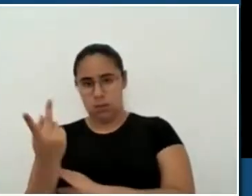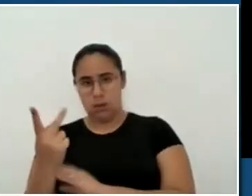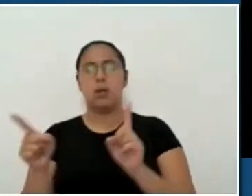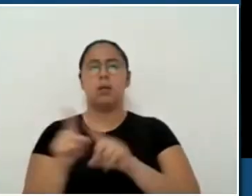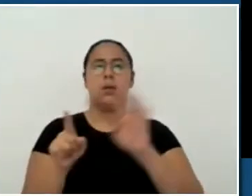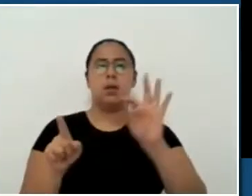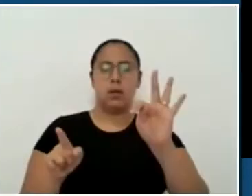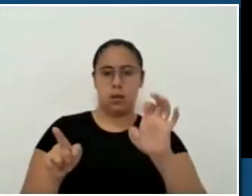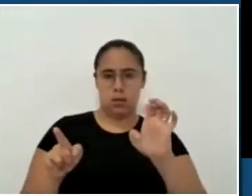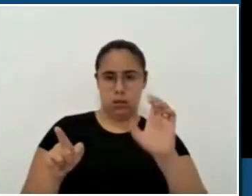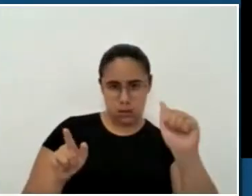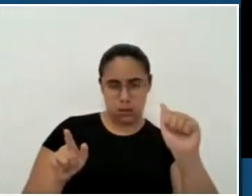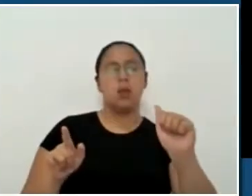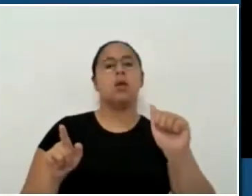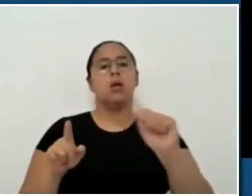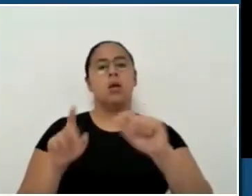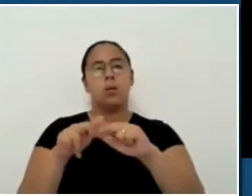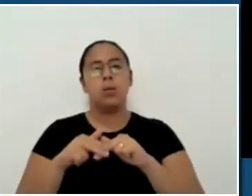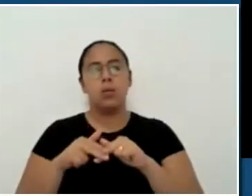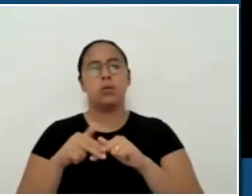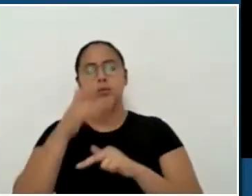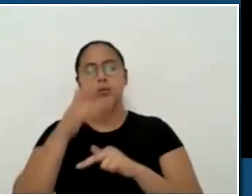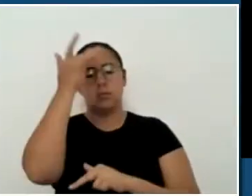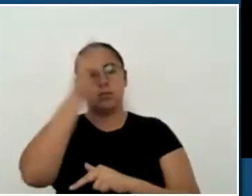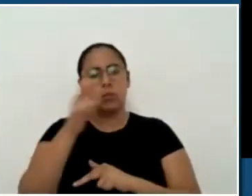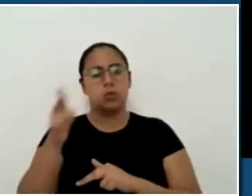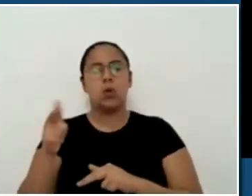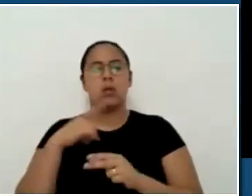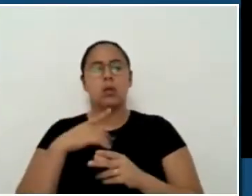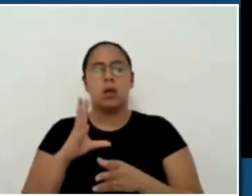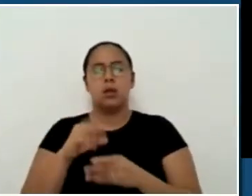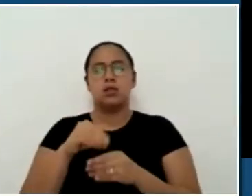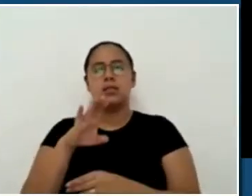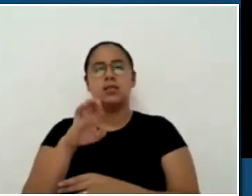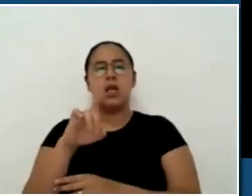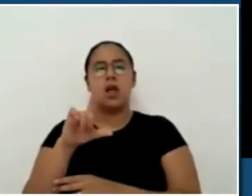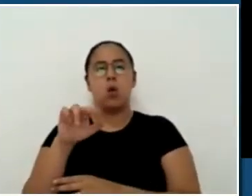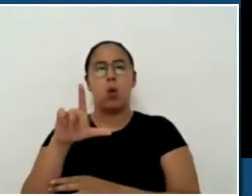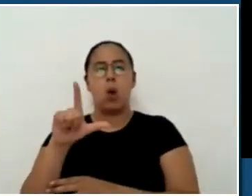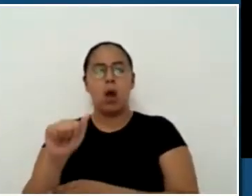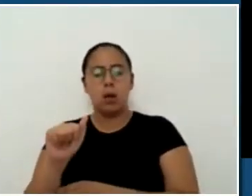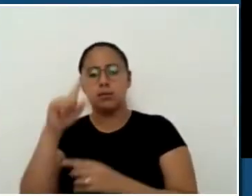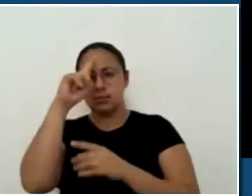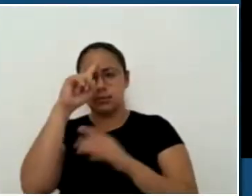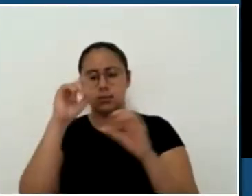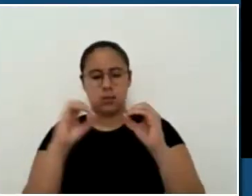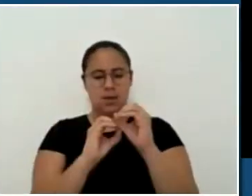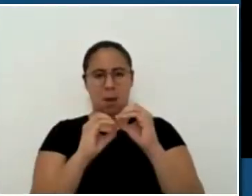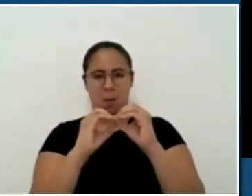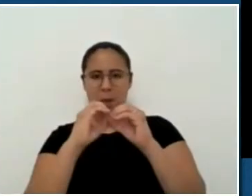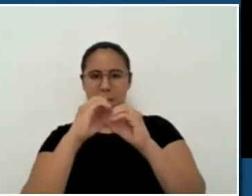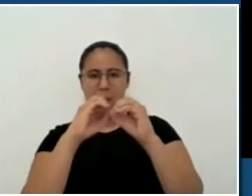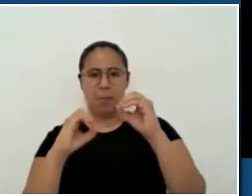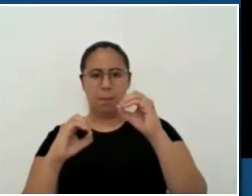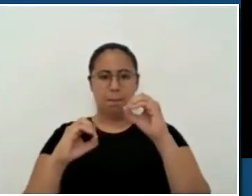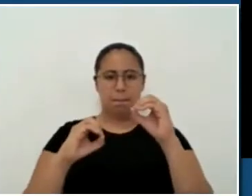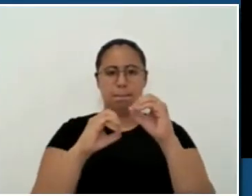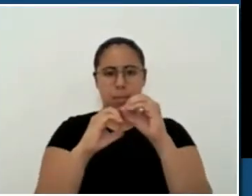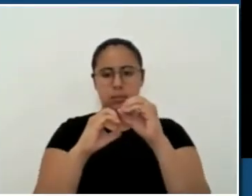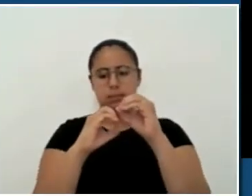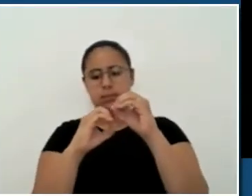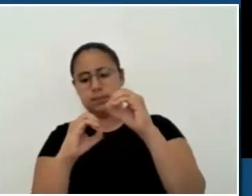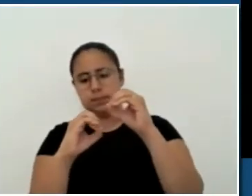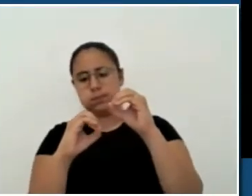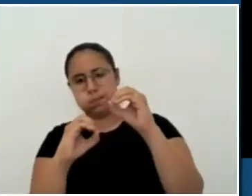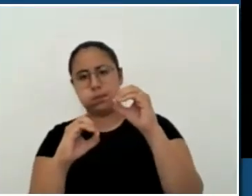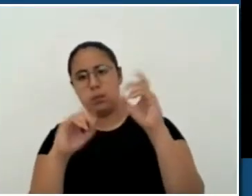para adesão, que é uma célula se juntar a outra, migração de neurônio, um neurônio indo para outro lugar, que quando não vai dá